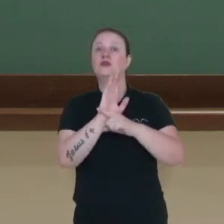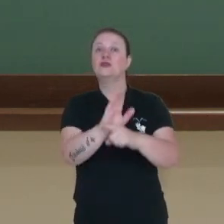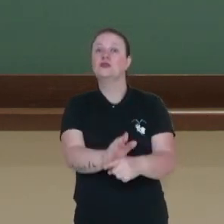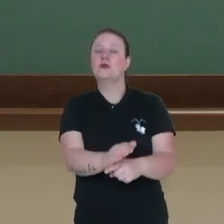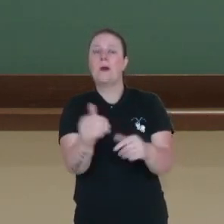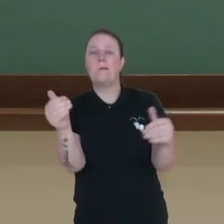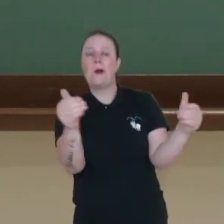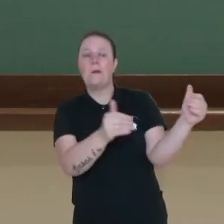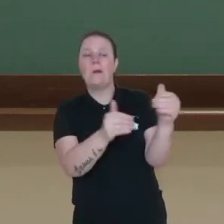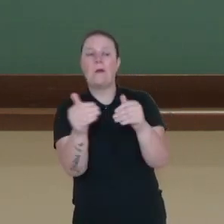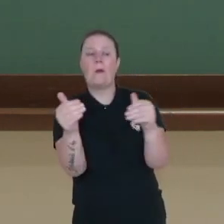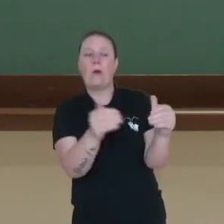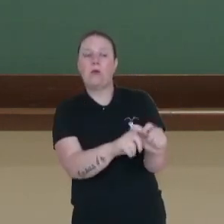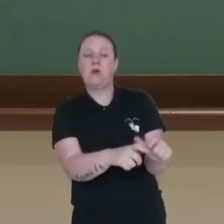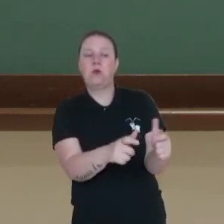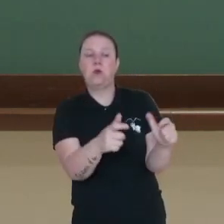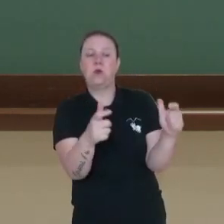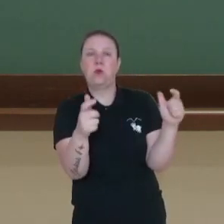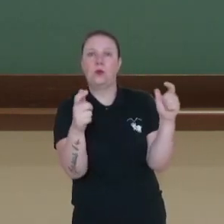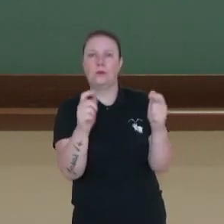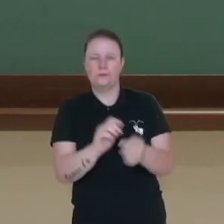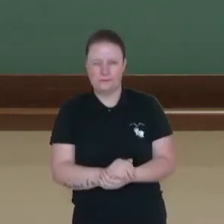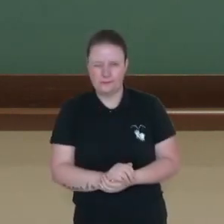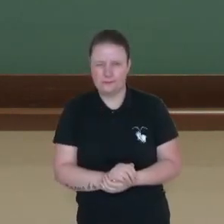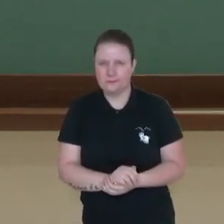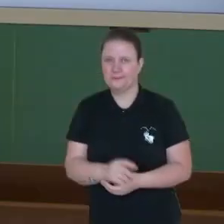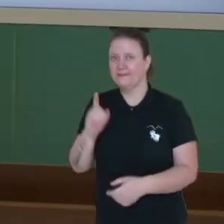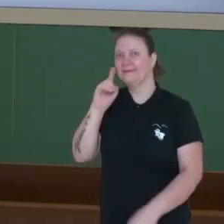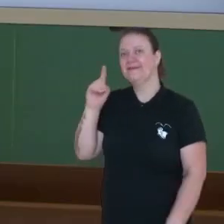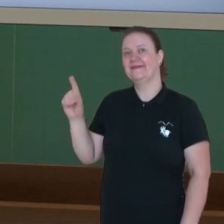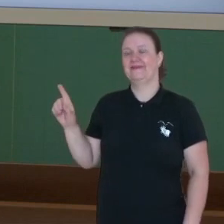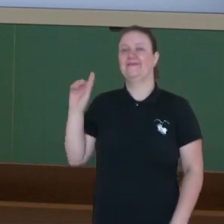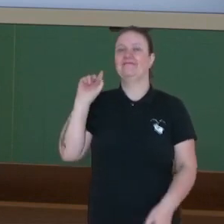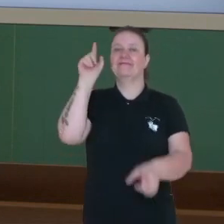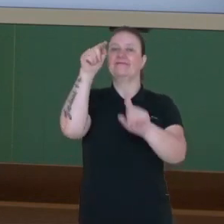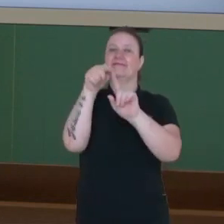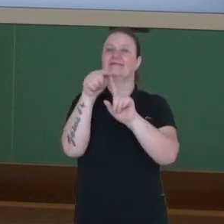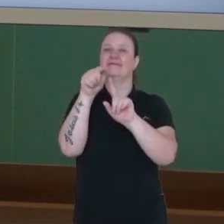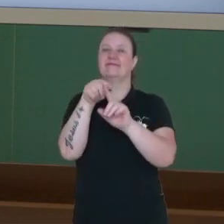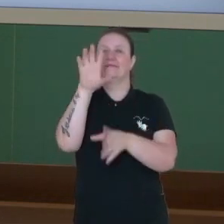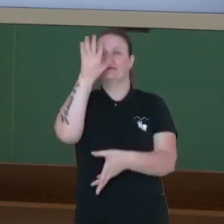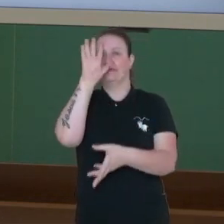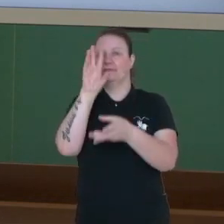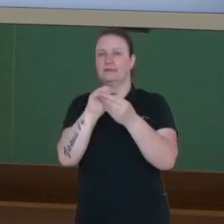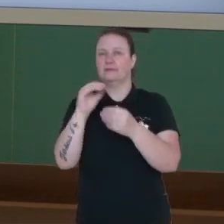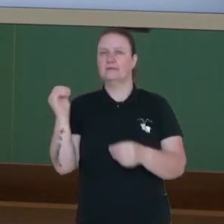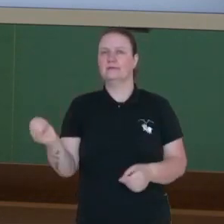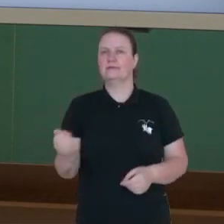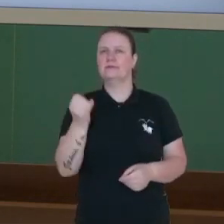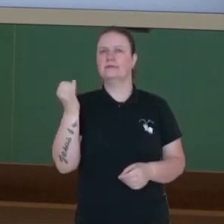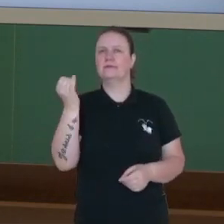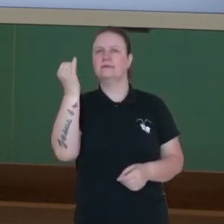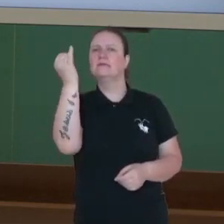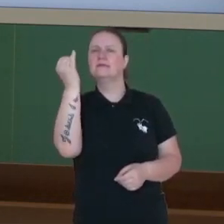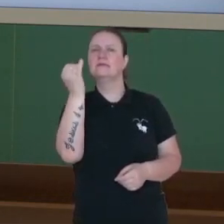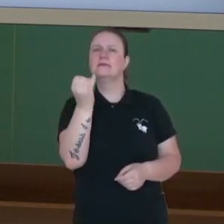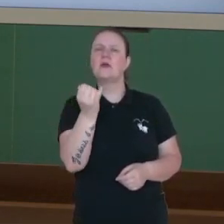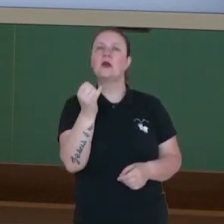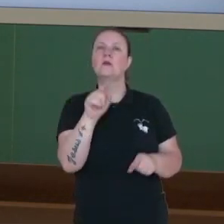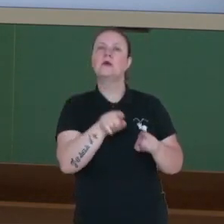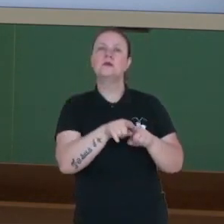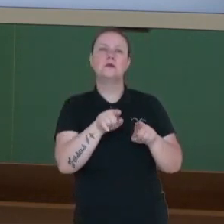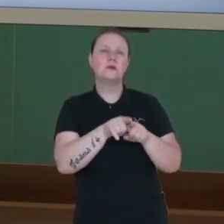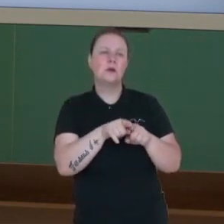território paranaense. Vamos dar uma olhadinha no objetivo, compreender a importância das riquezas naturais, ciclo do ouro, erva